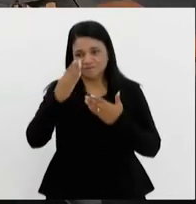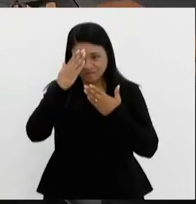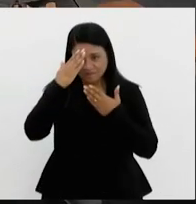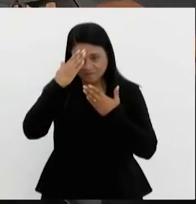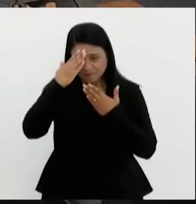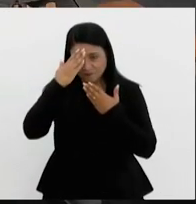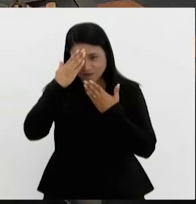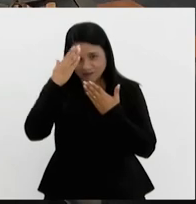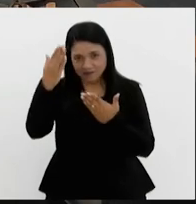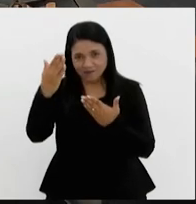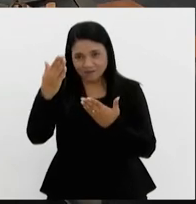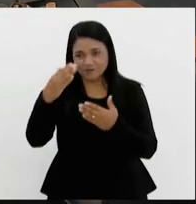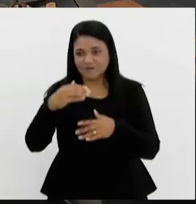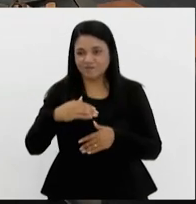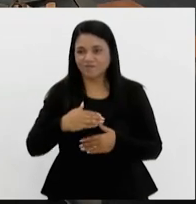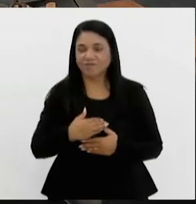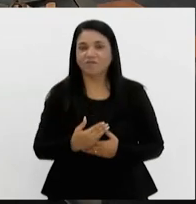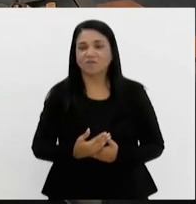senhor presidente.